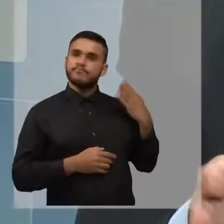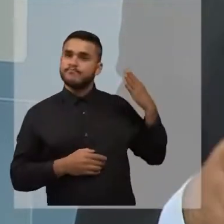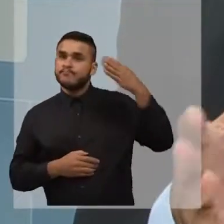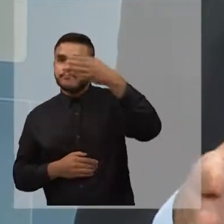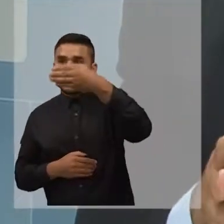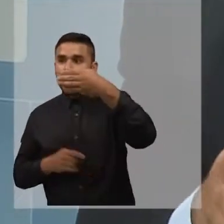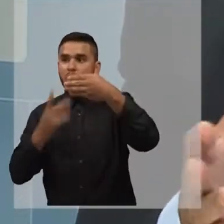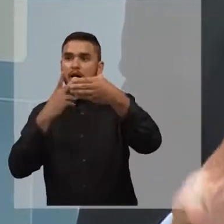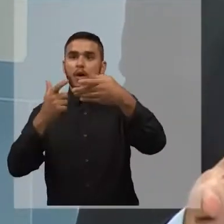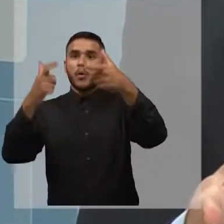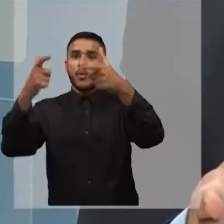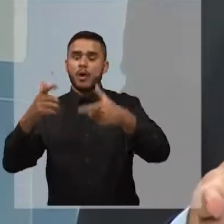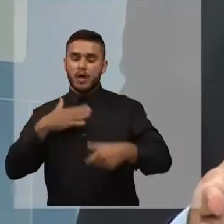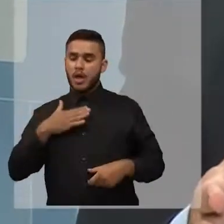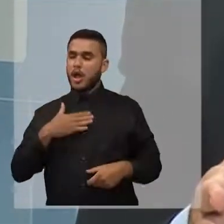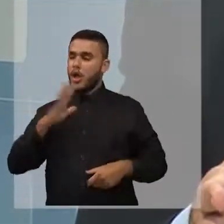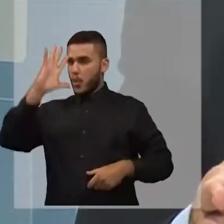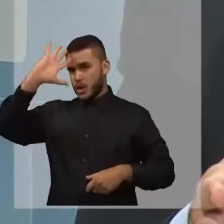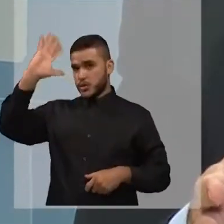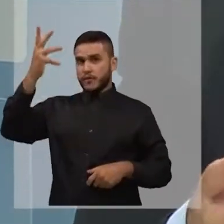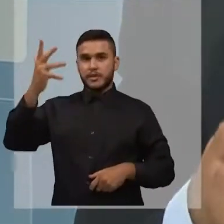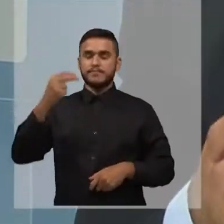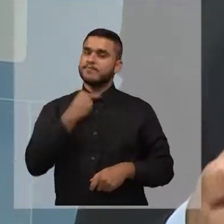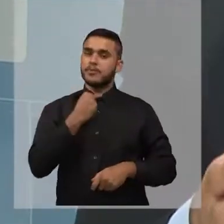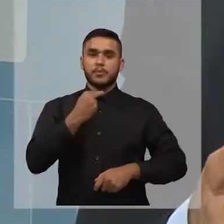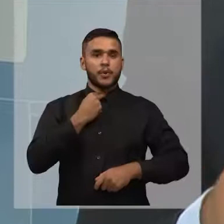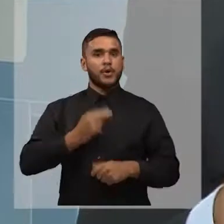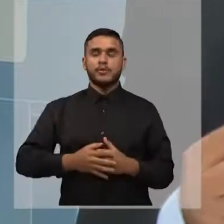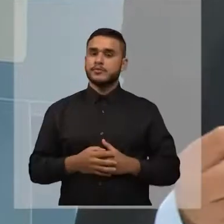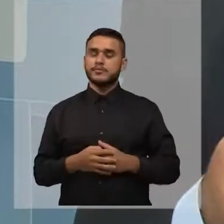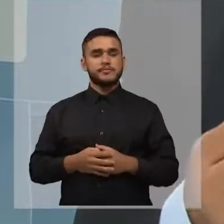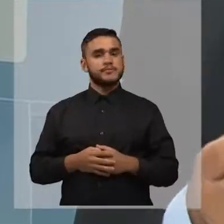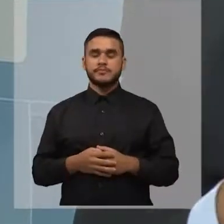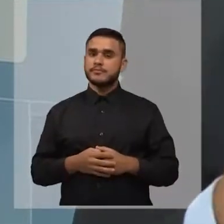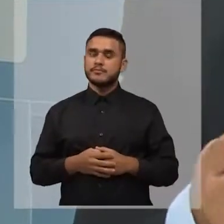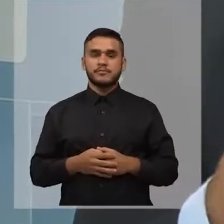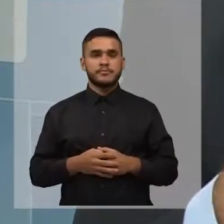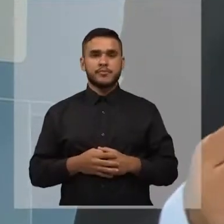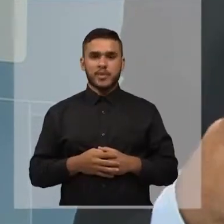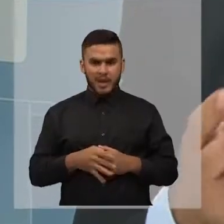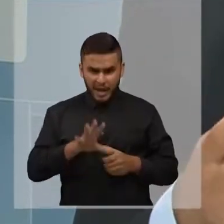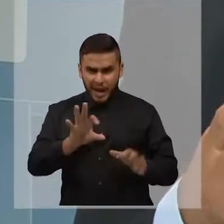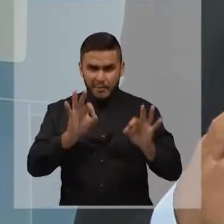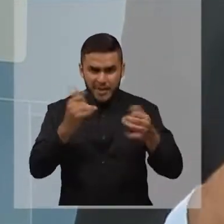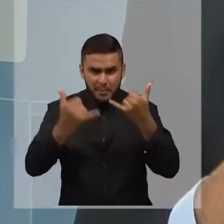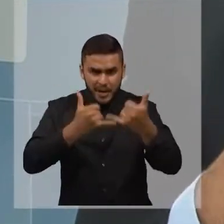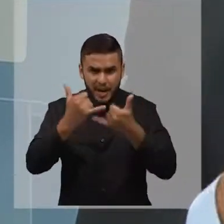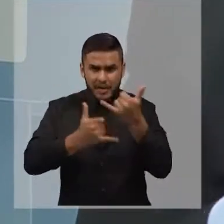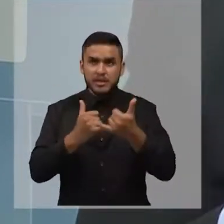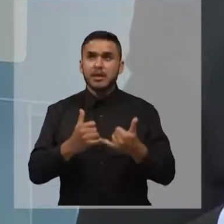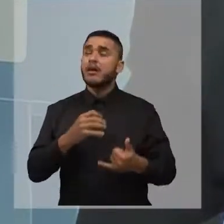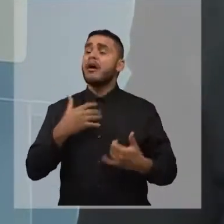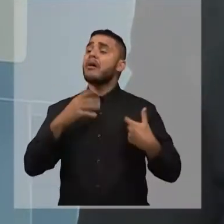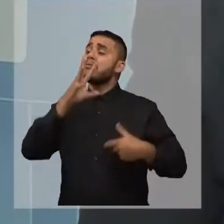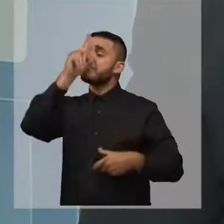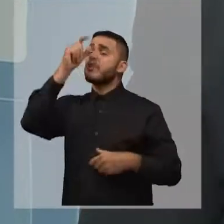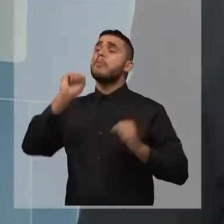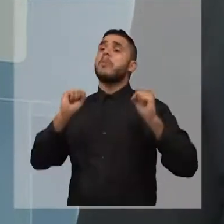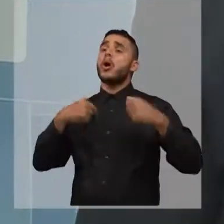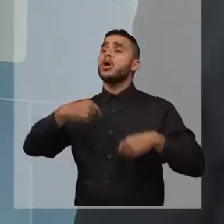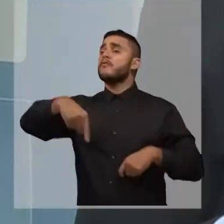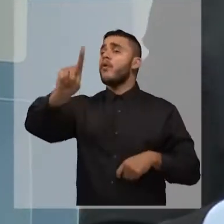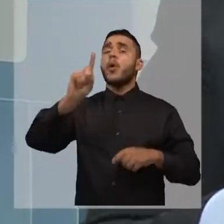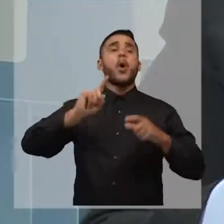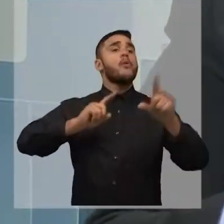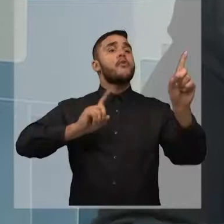Ele não é dono mais da vontade dele. Isso é um fato, pessoal. Isso não é brincadeira, não. É o presidente da